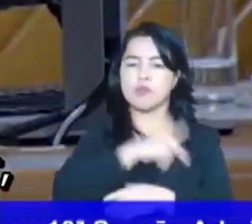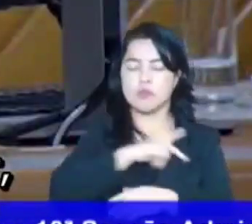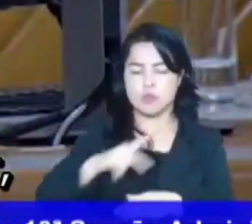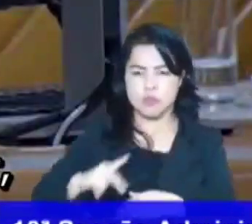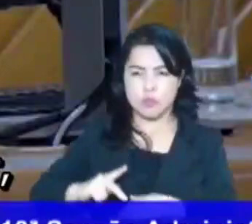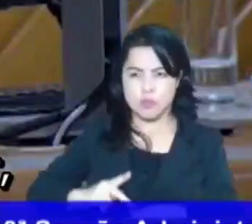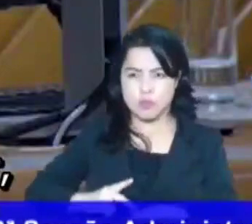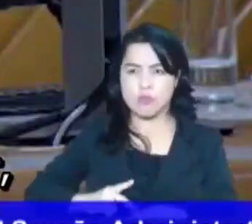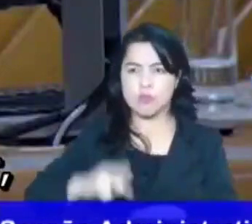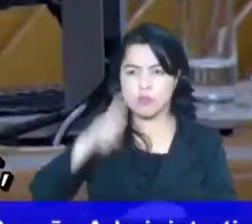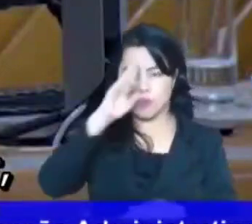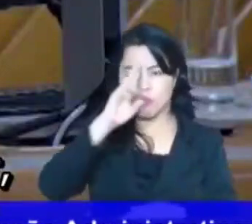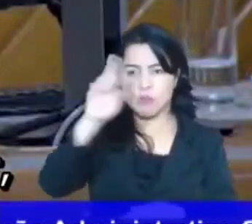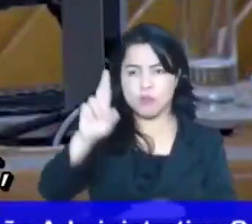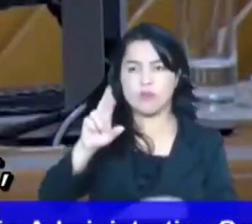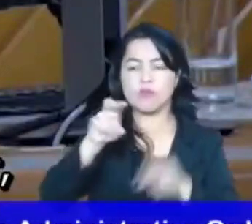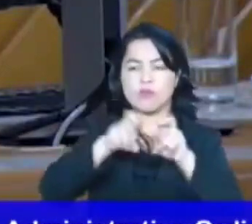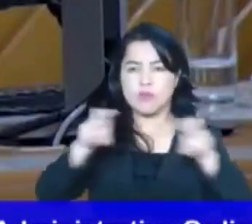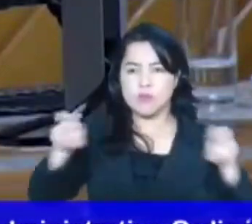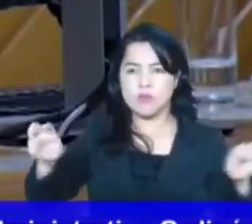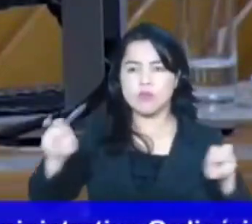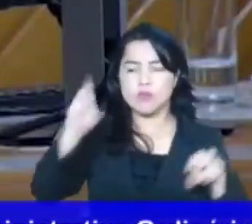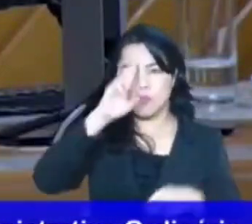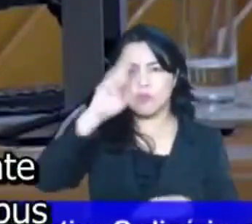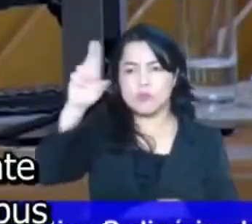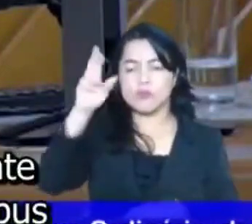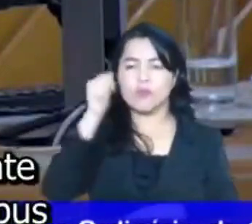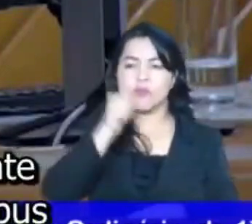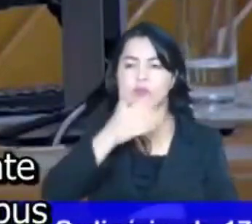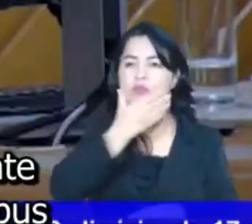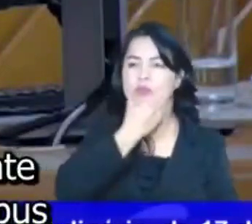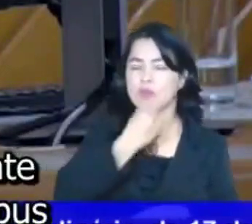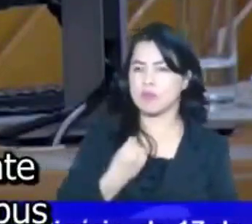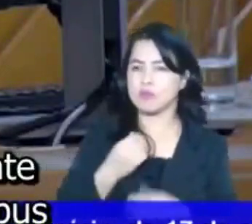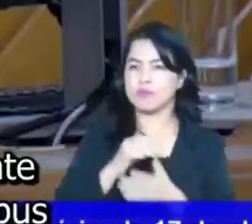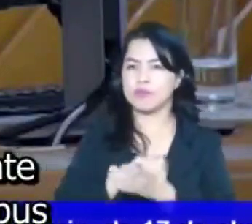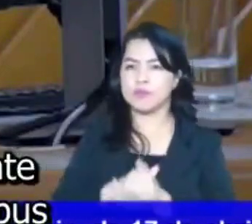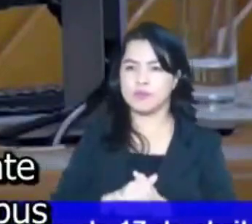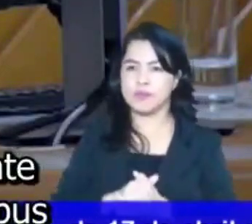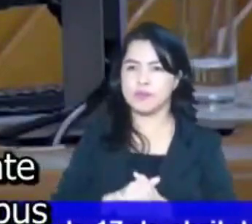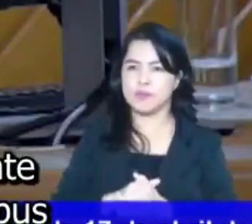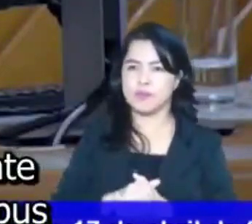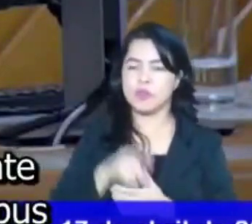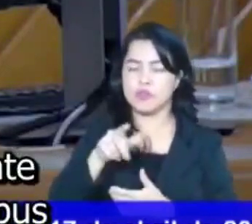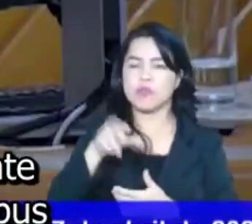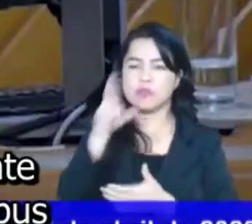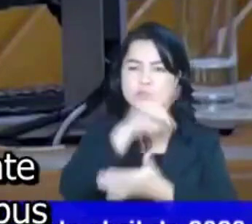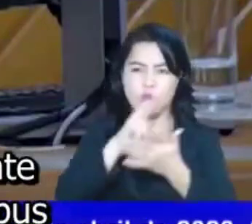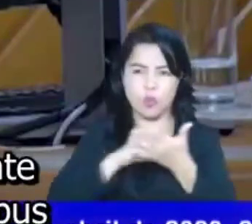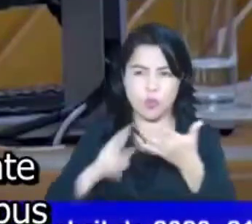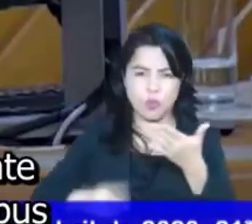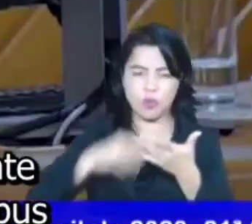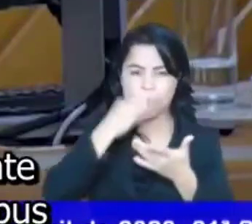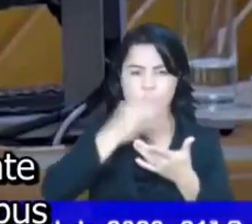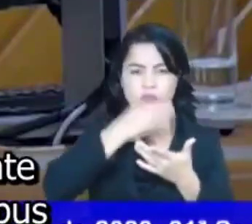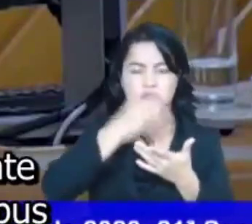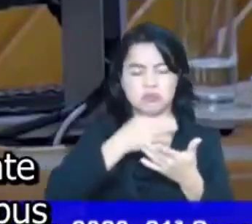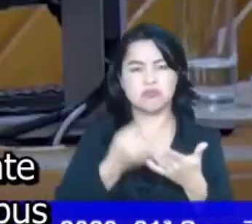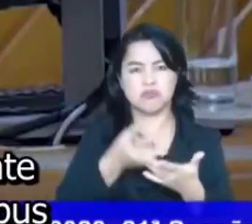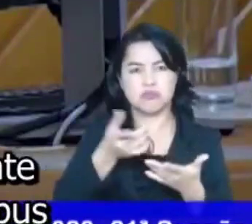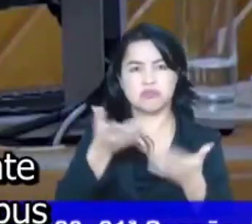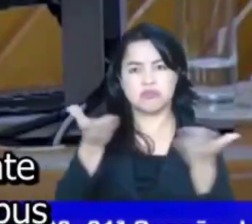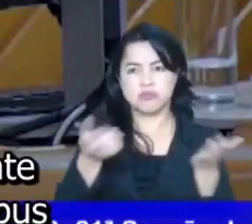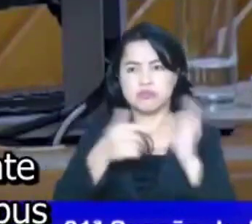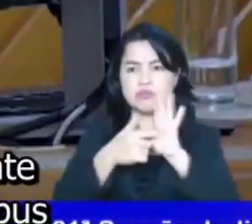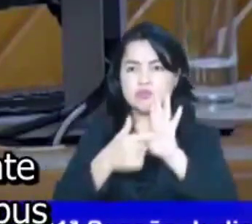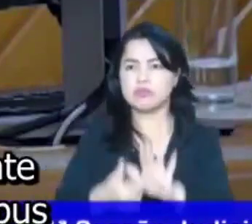Público. Excelentíssimos julgadores, senhoras e senhores, o caso aqui, como narrado, como relatado inicialmente por seu excelência relator,